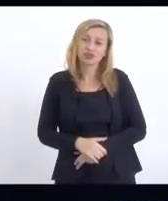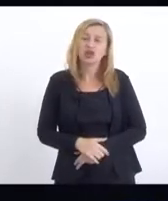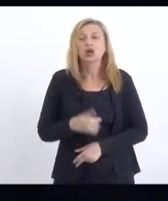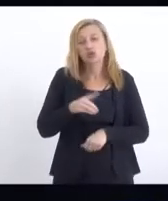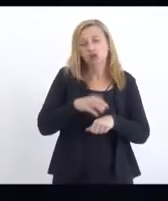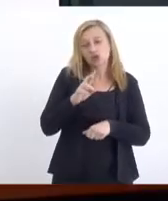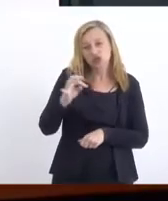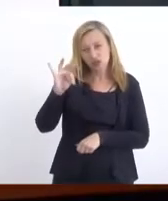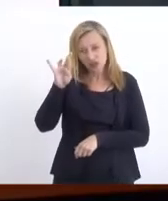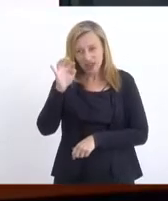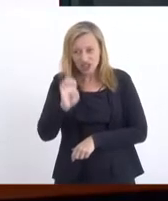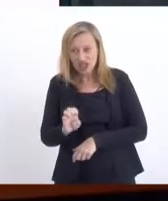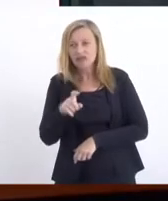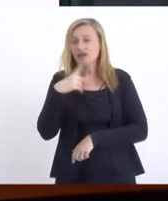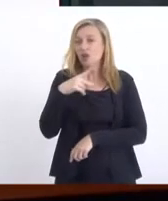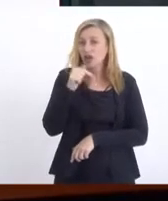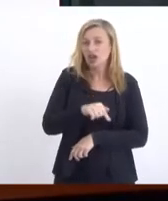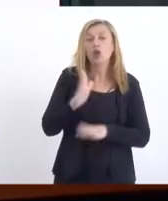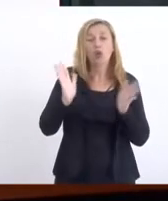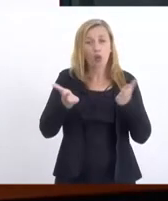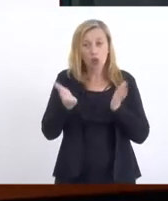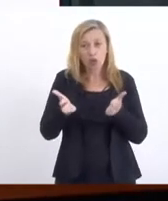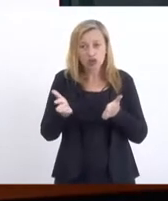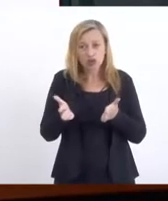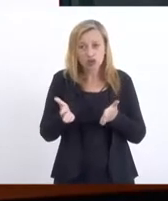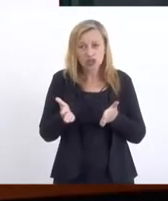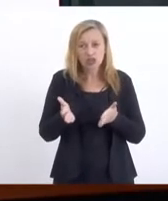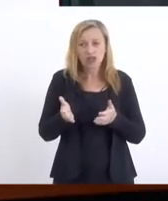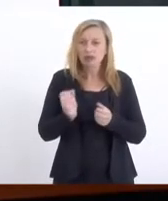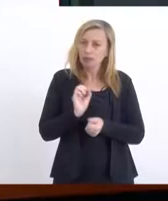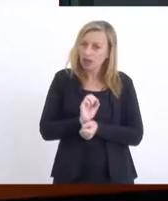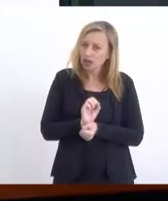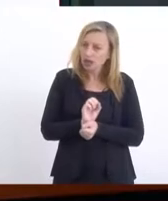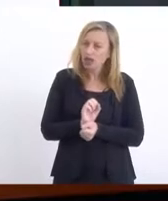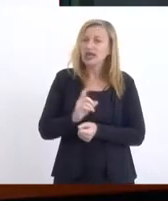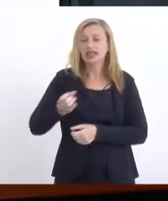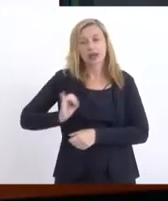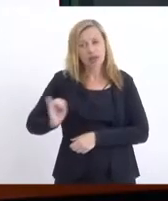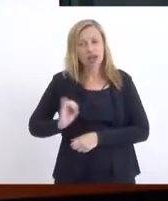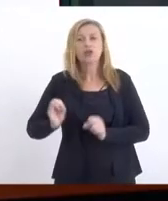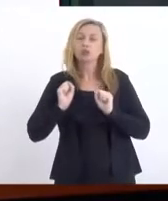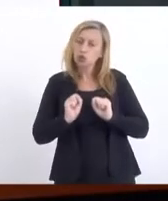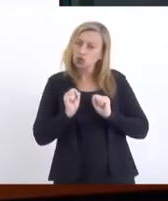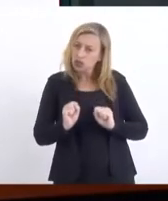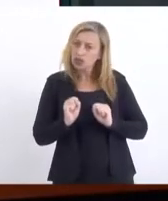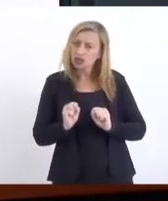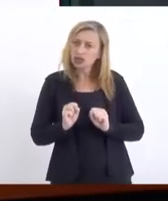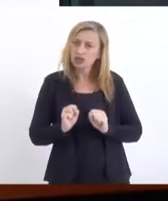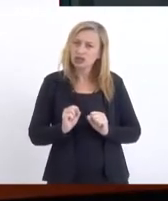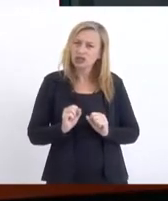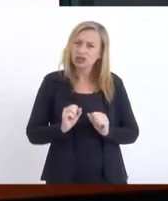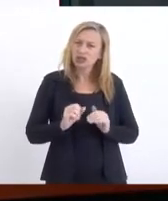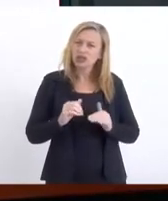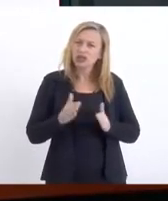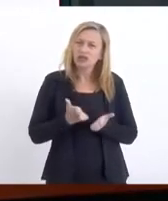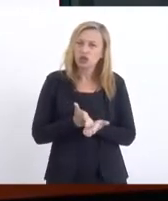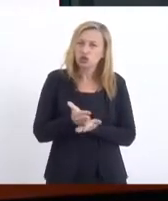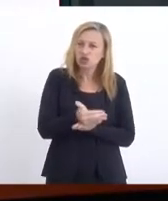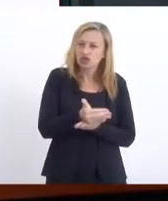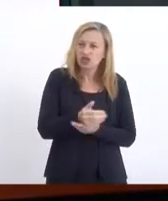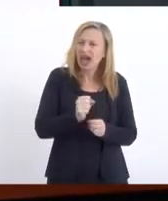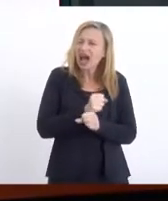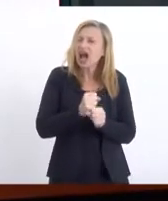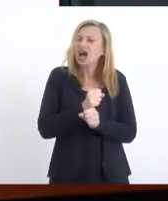doutor Silvestre falou aqui, hoje o dele fica barato. Itaperuna poderia ter feito o desvio há